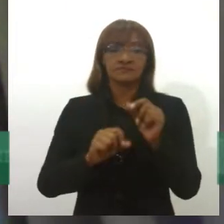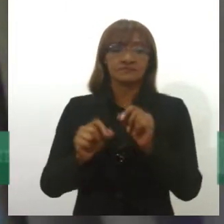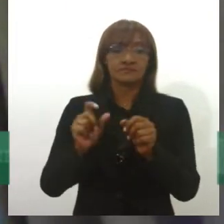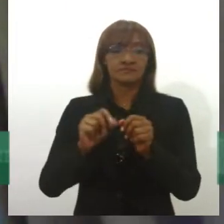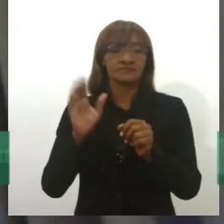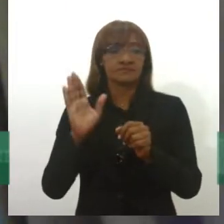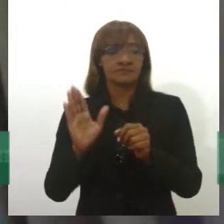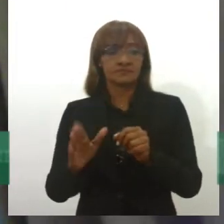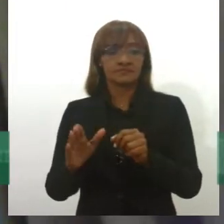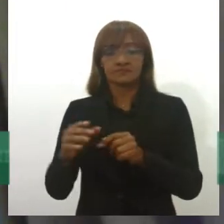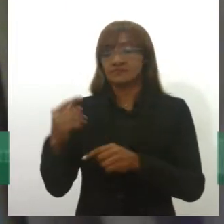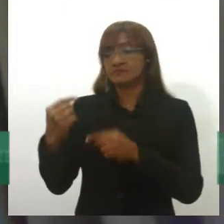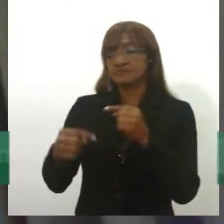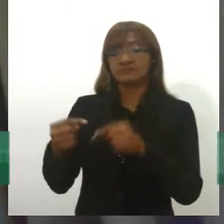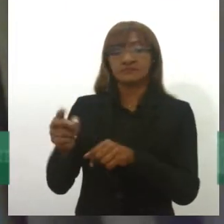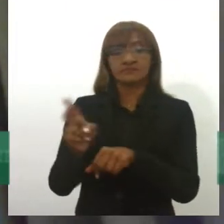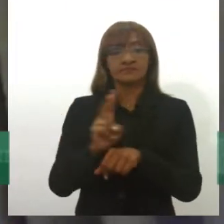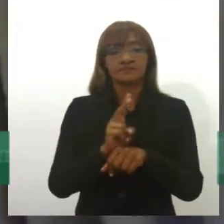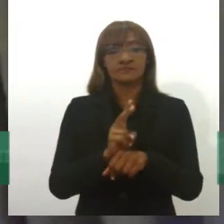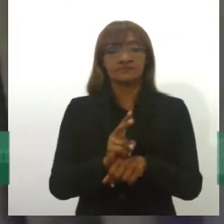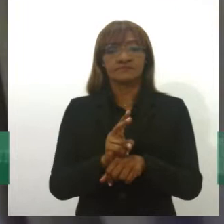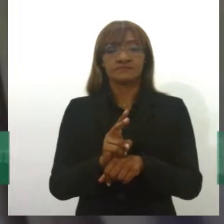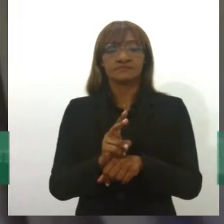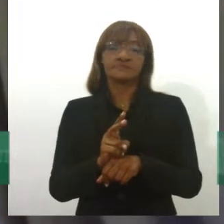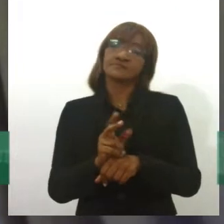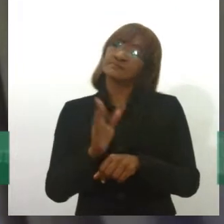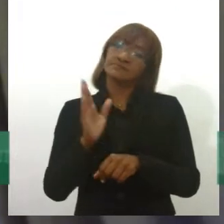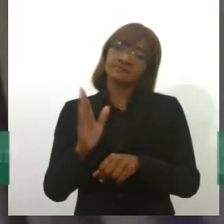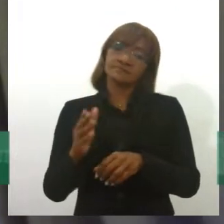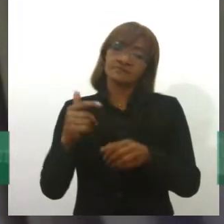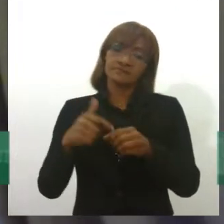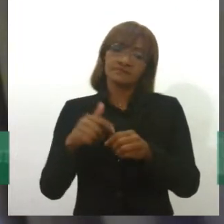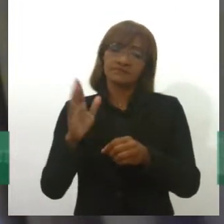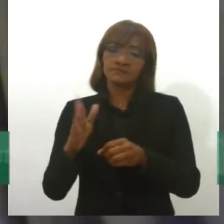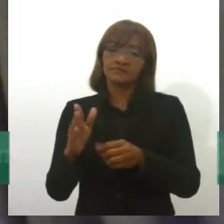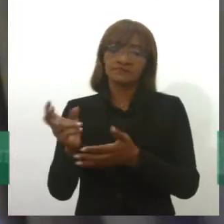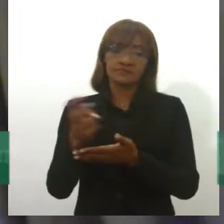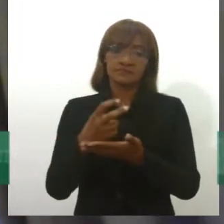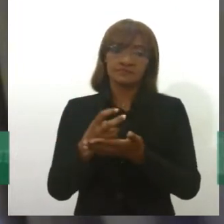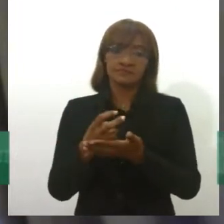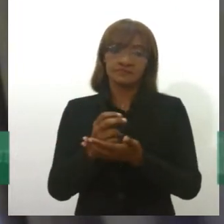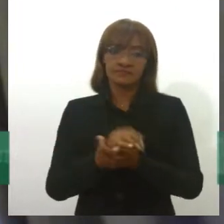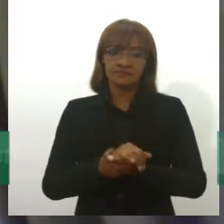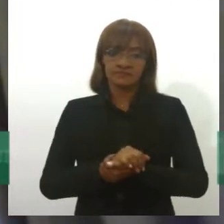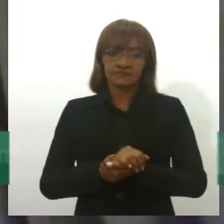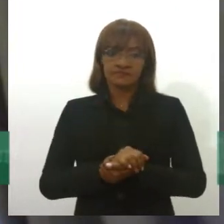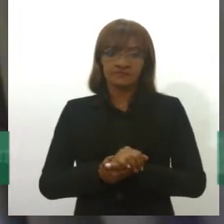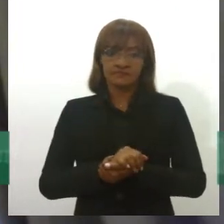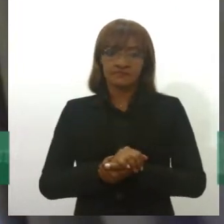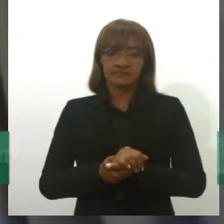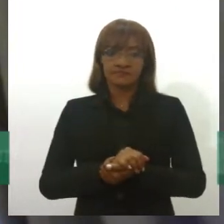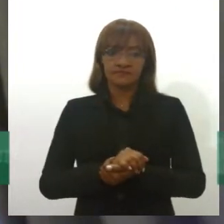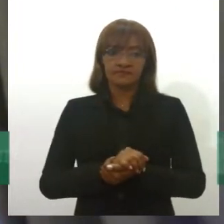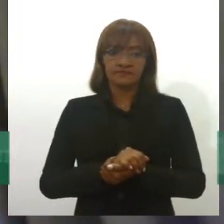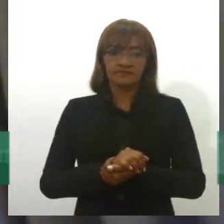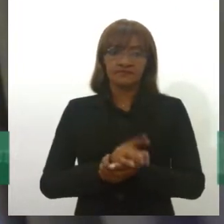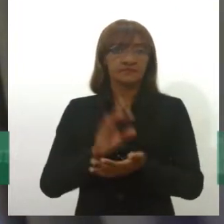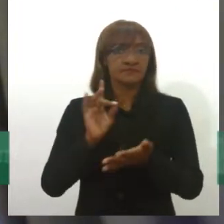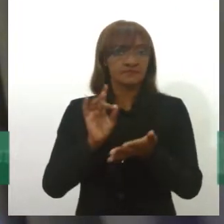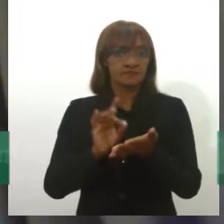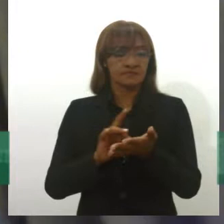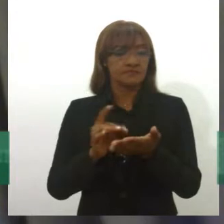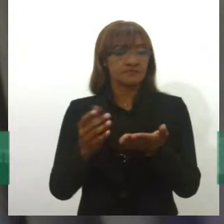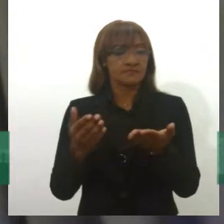via política fiscal, então redução ou aumento de impostos e tributos, né? E esse é um pleito, na verdade, antigo de todo o mercado,